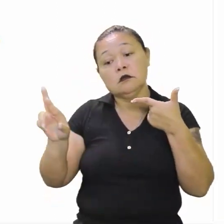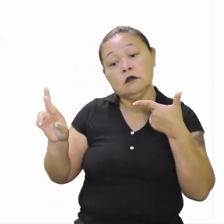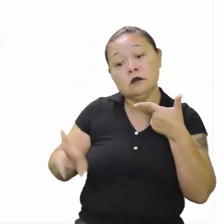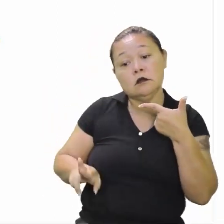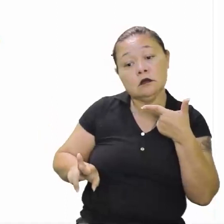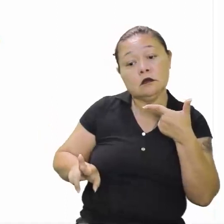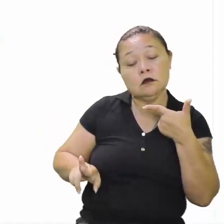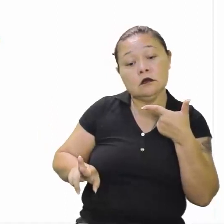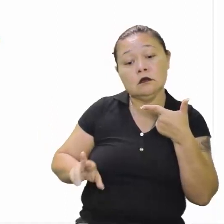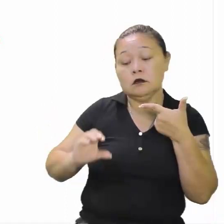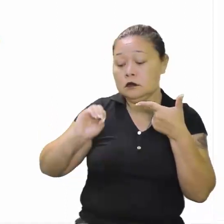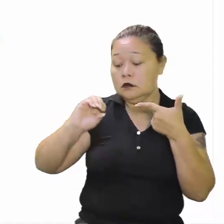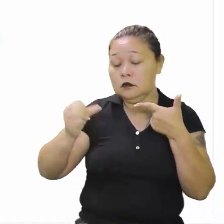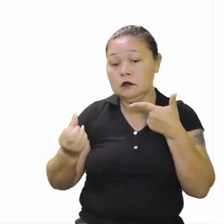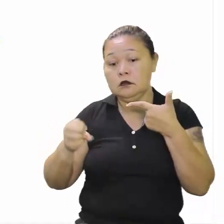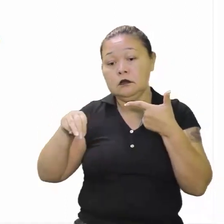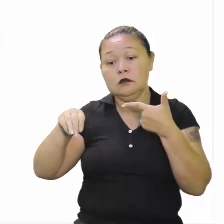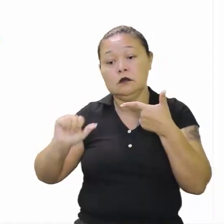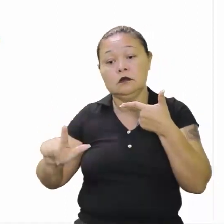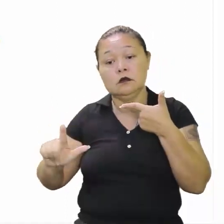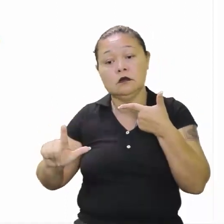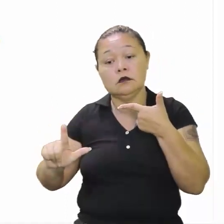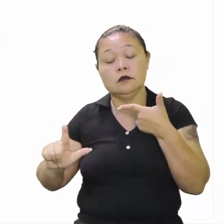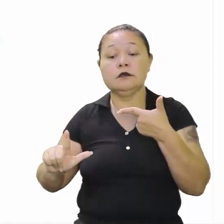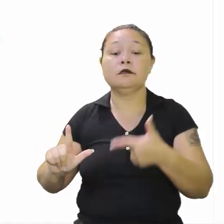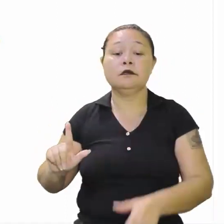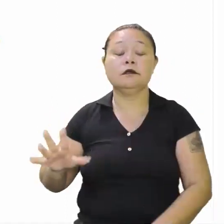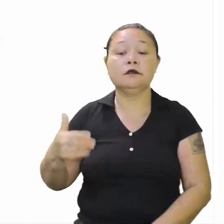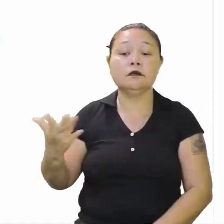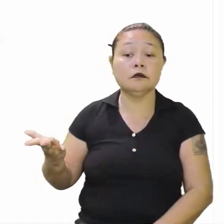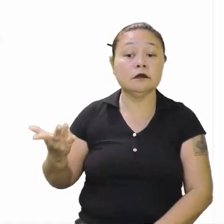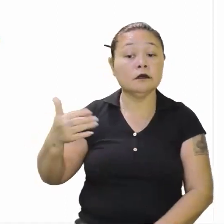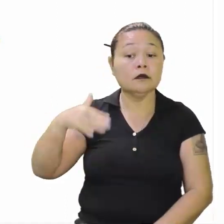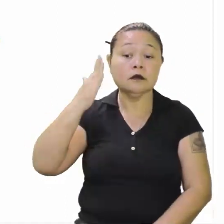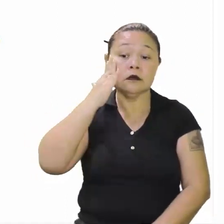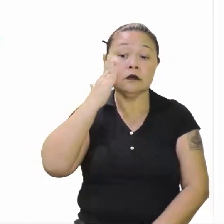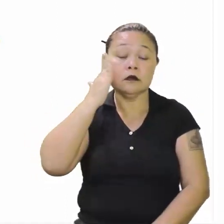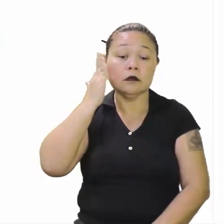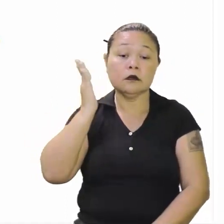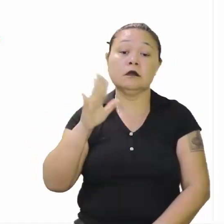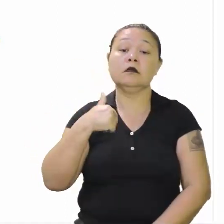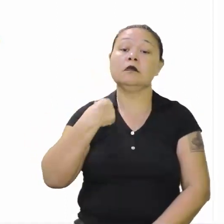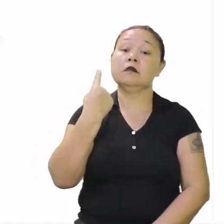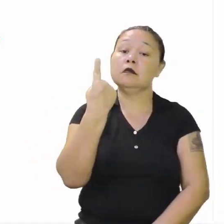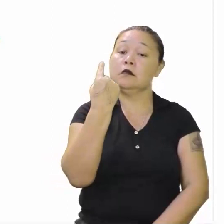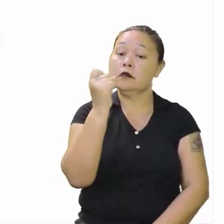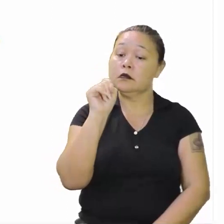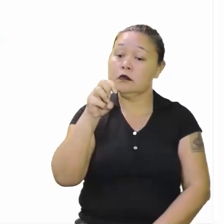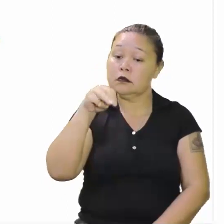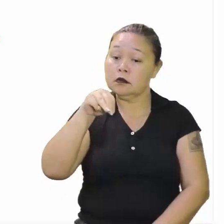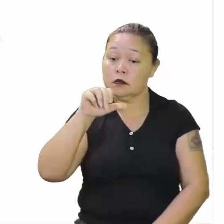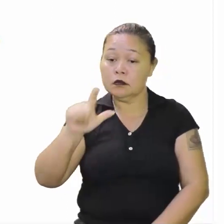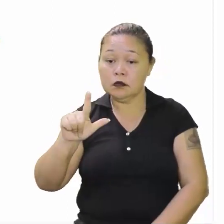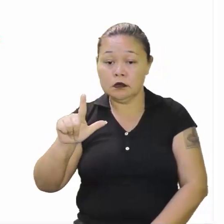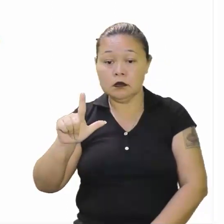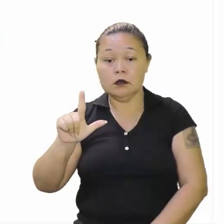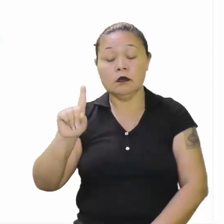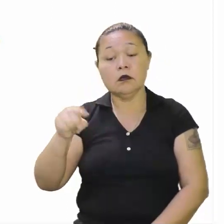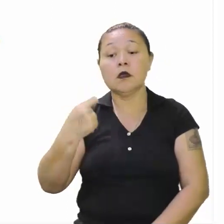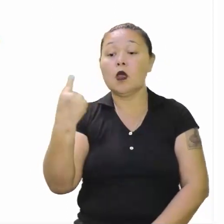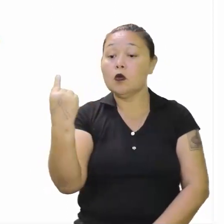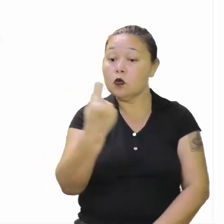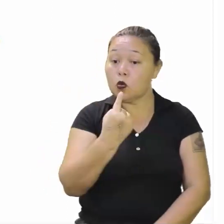quê? 0,6 mililitros. Se você sabe que 1000 mililitros corresponde a 1